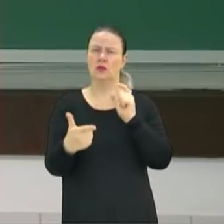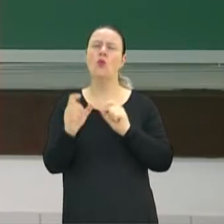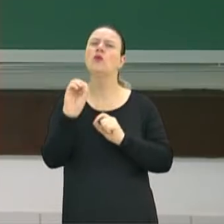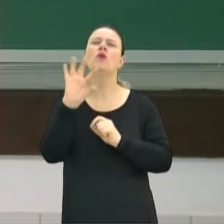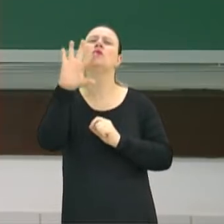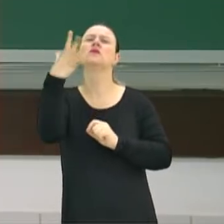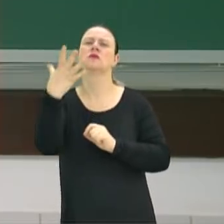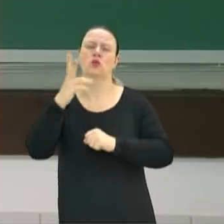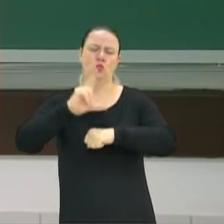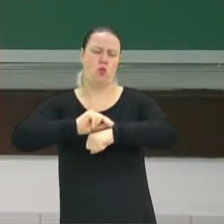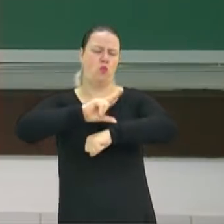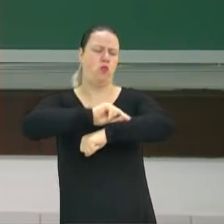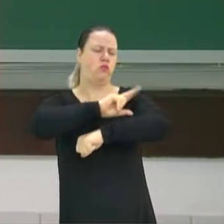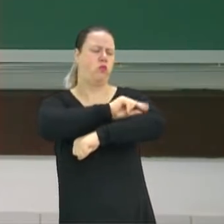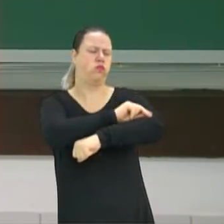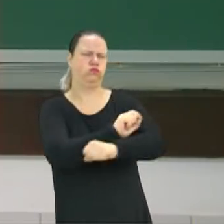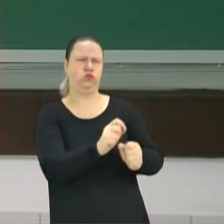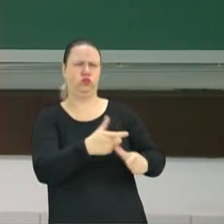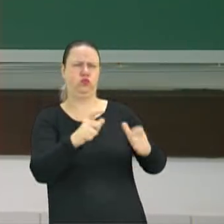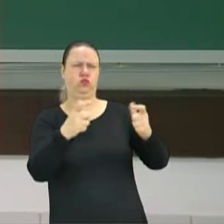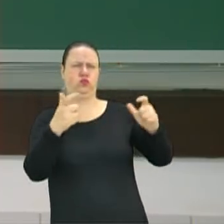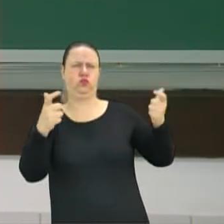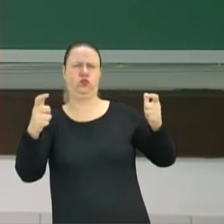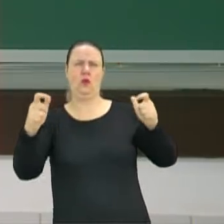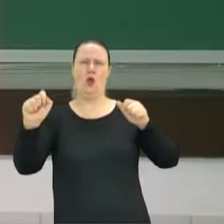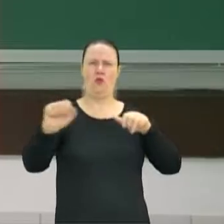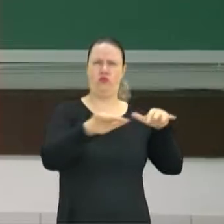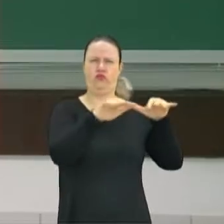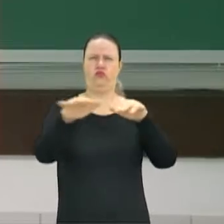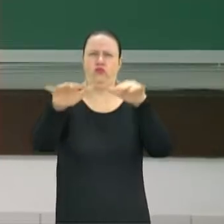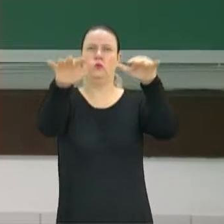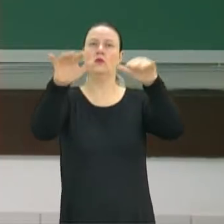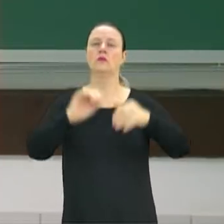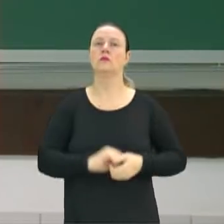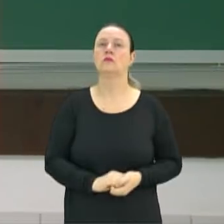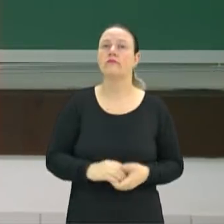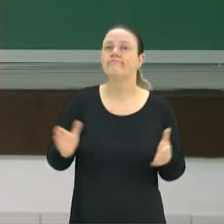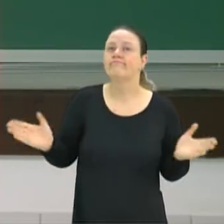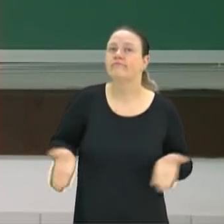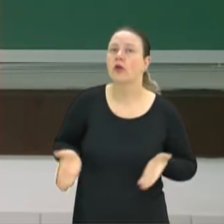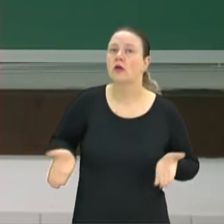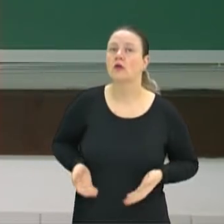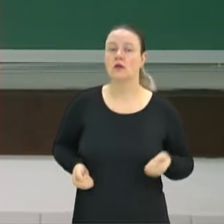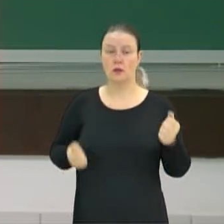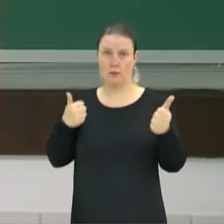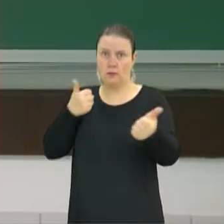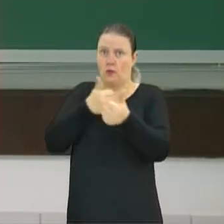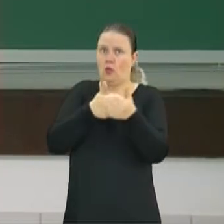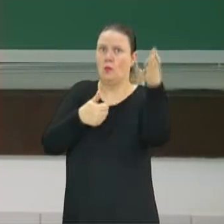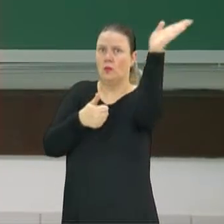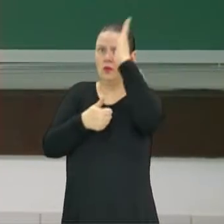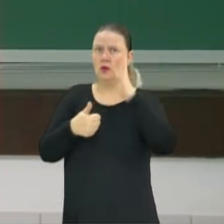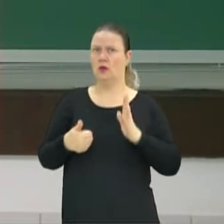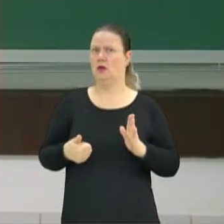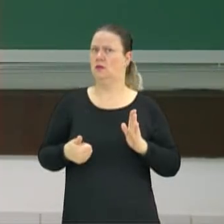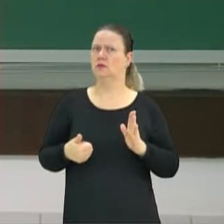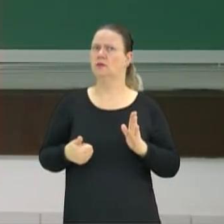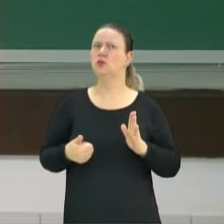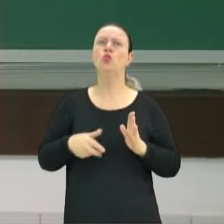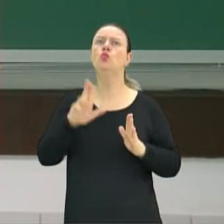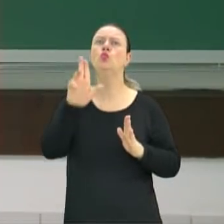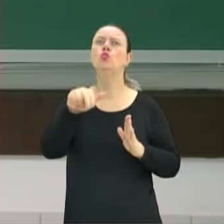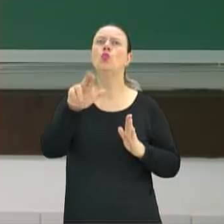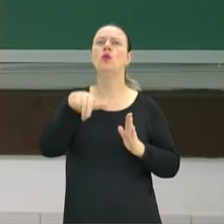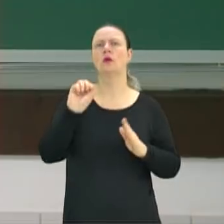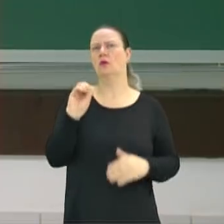insetos, né? Por que tantos gafanhotos? A gente não ouvia falar muito disso aqui, pelo menos nessa região, né, aqui próxima ao Brasil. Por que está acontecendo? Está